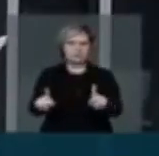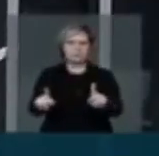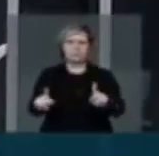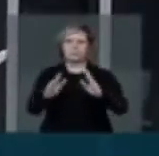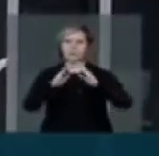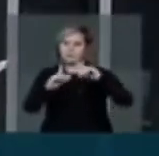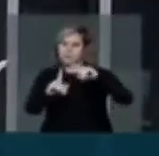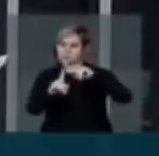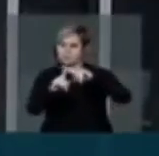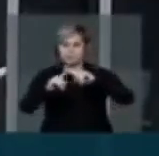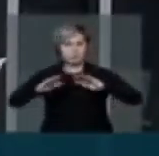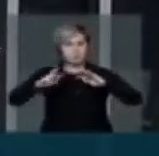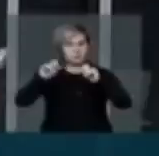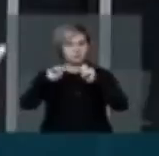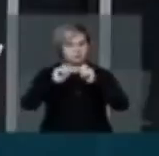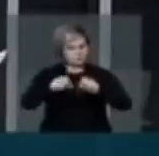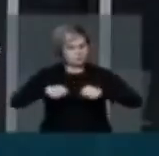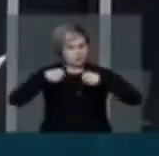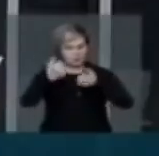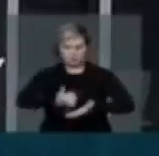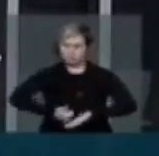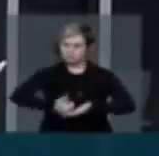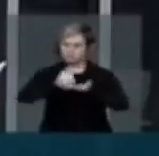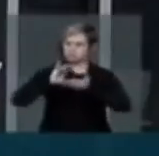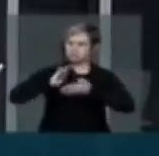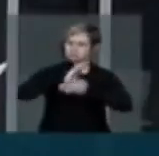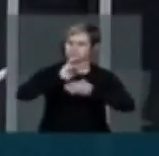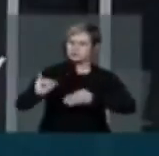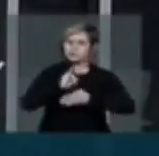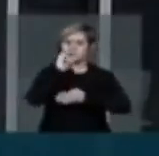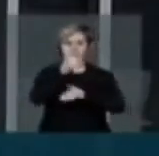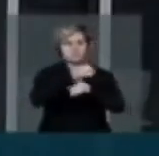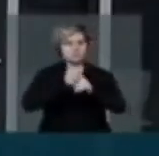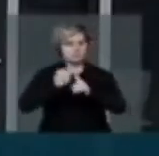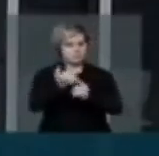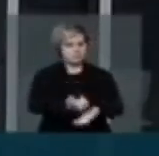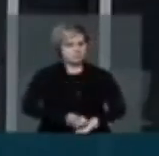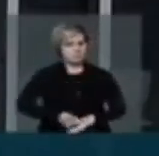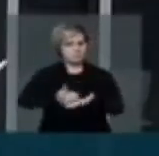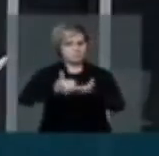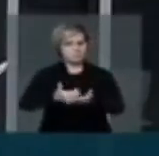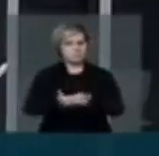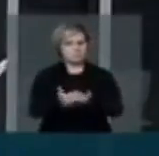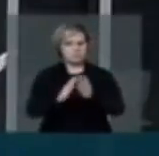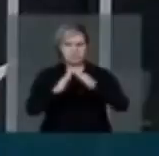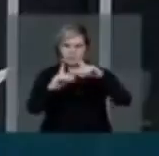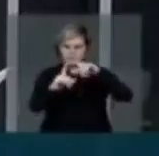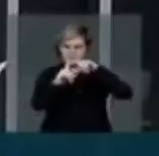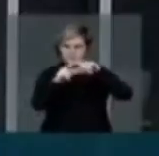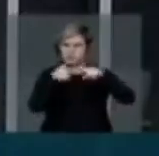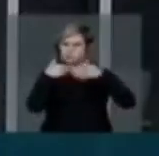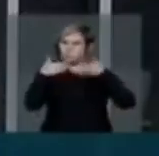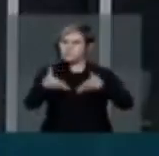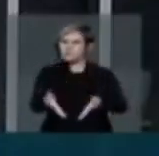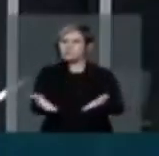igrejas realizam, prestam um relevante serviço à sociedade. A igreja que eu faço